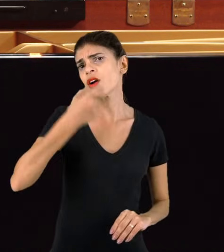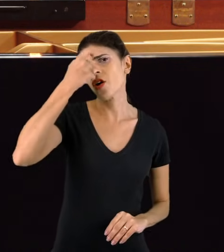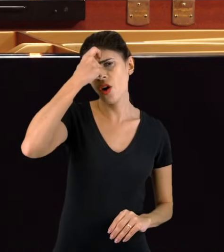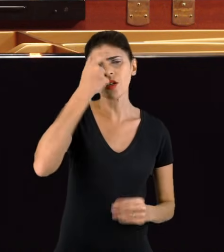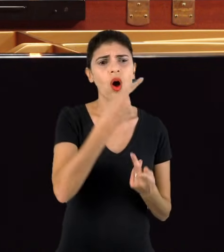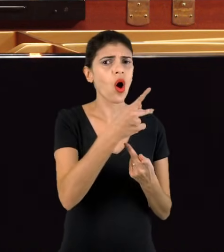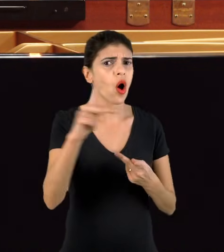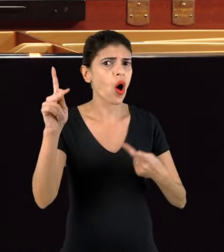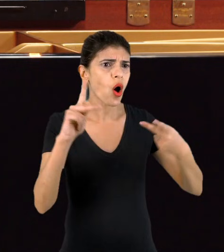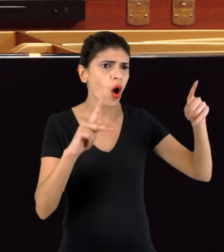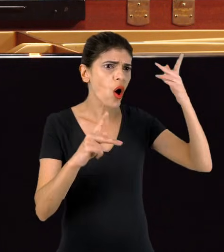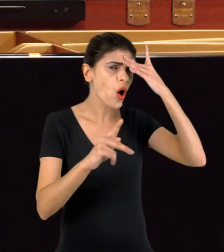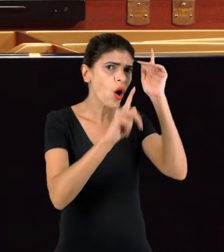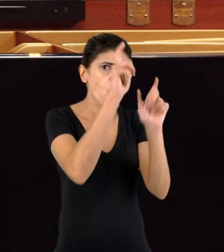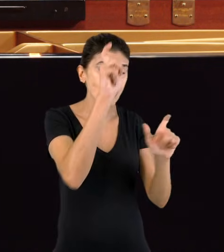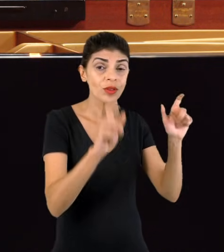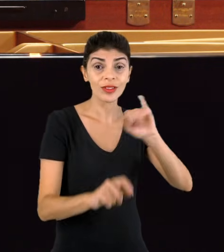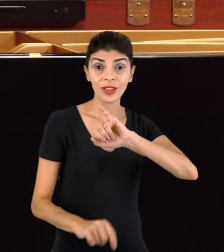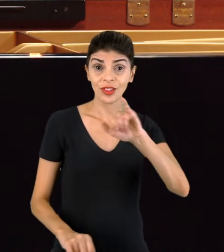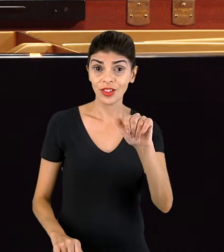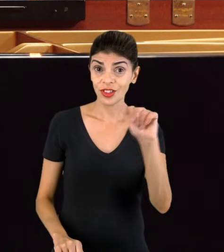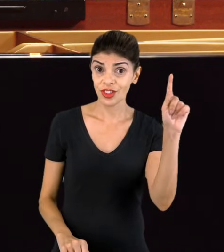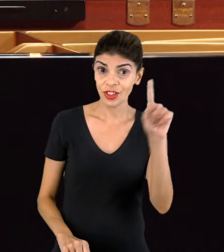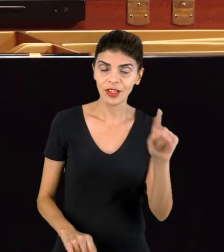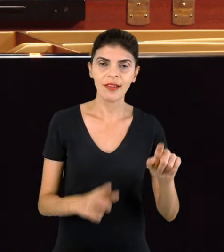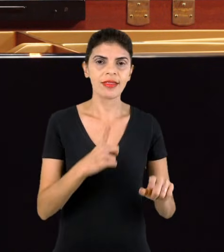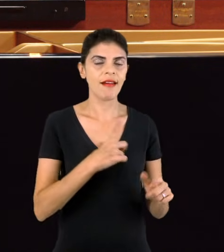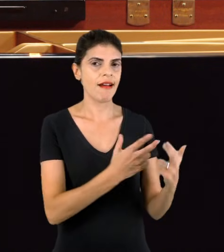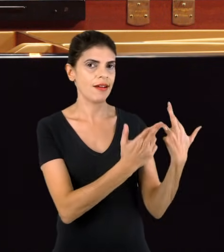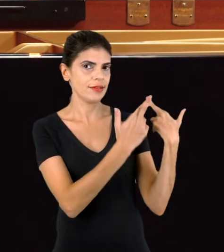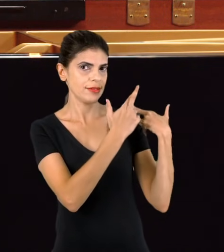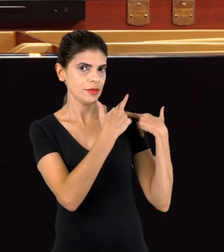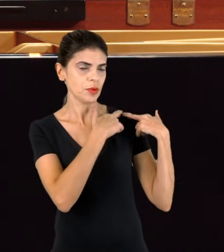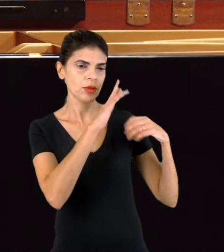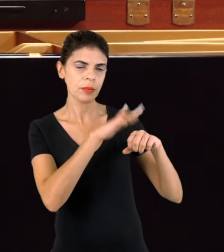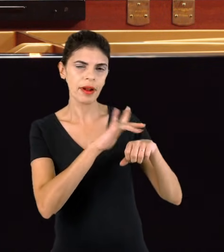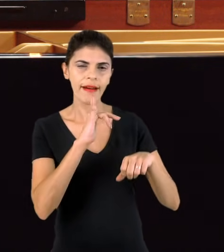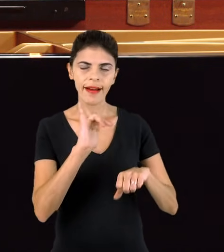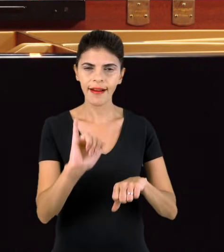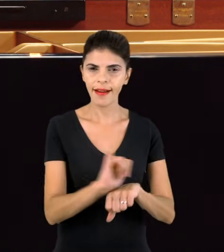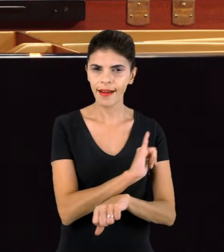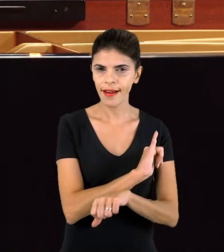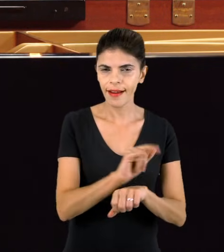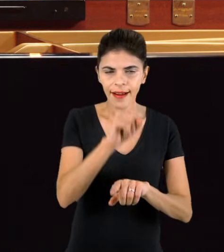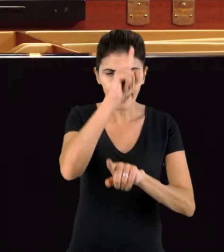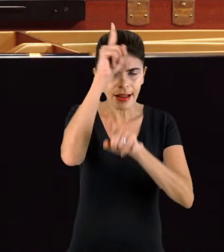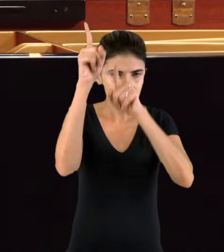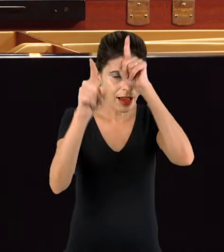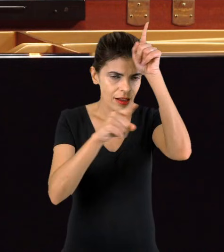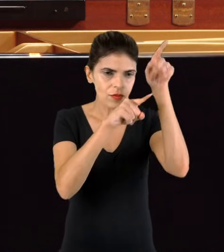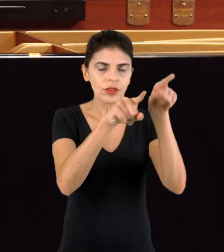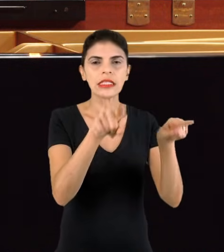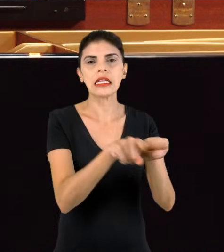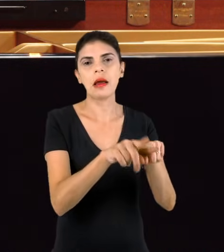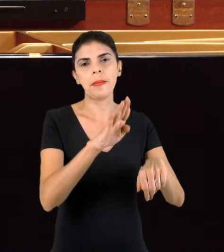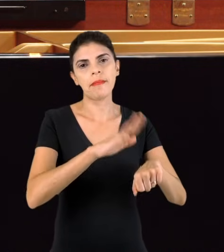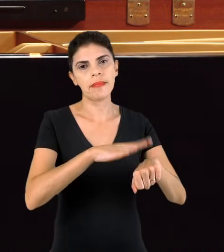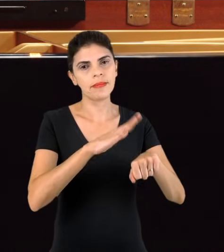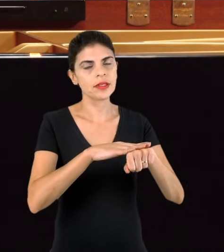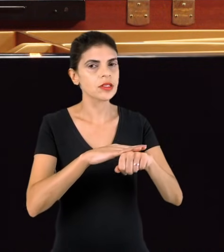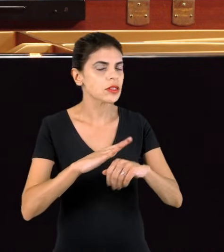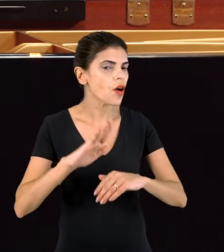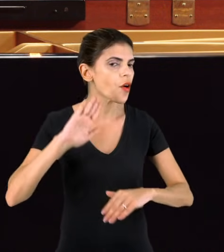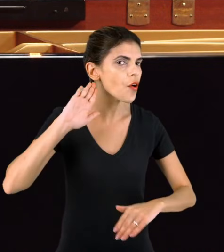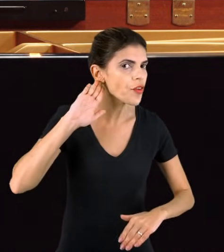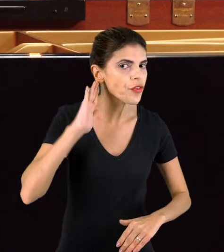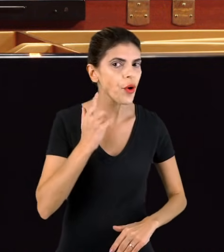outras pessoas tocando com você e dentro do jazz, ao mesmo tempo que você tem a responsabilidade de improvisar, ser criativo, você também tem que escutar o